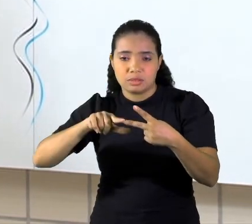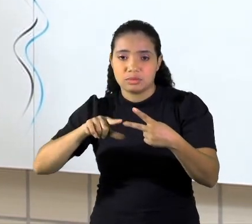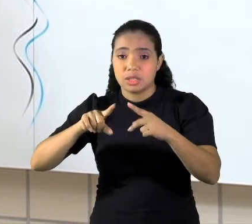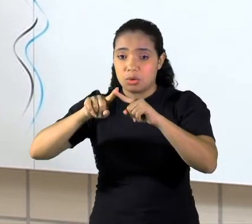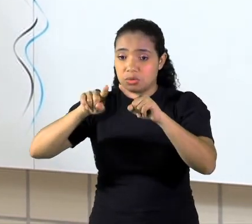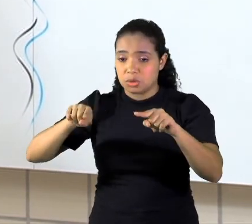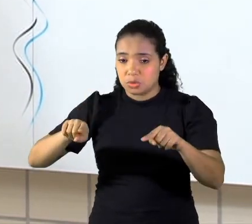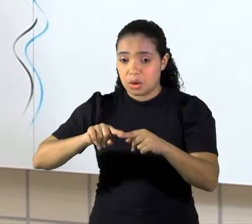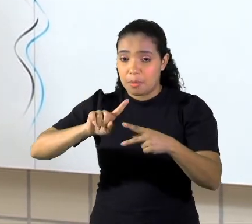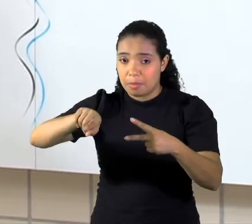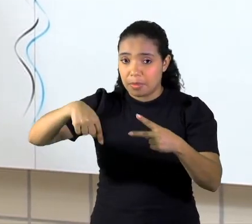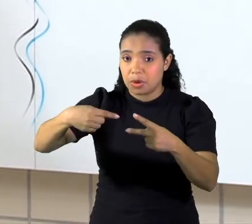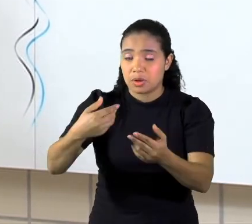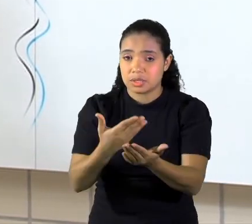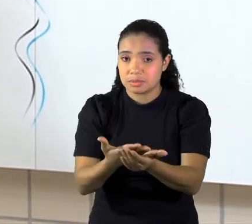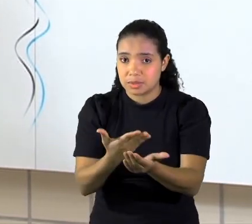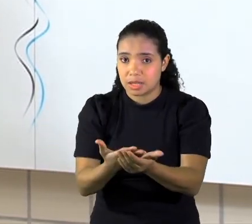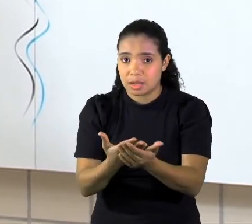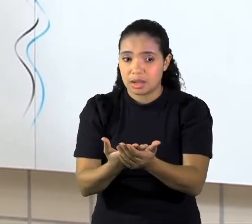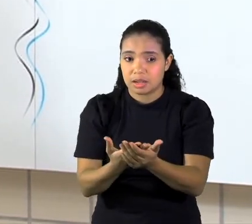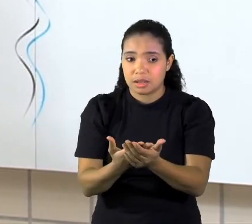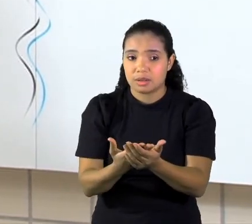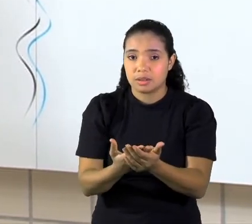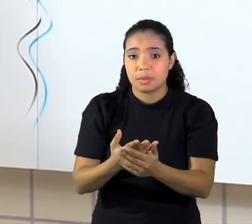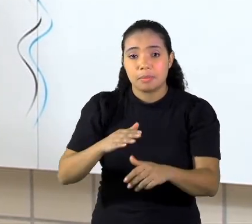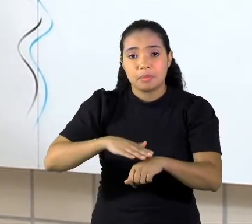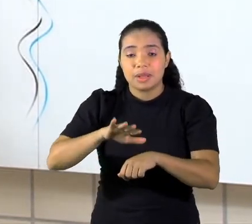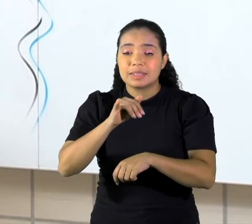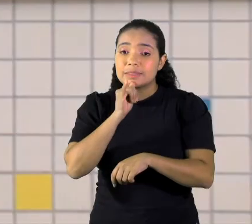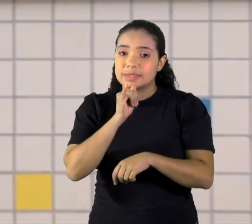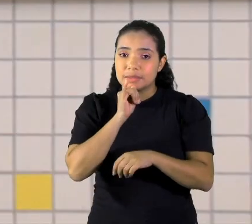Na próxima aula, vamos ver mais exemplos,